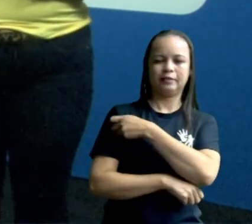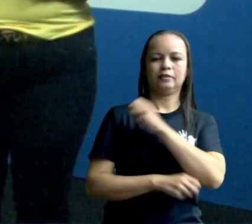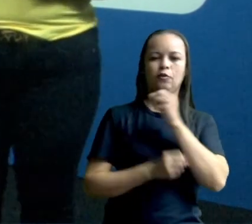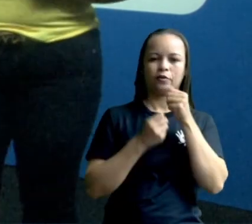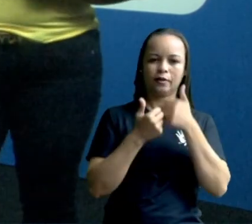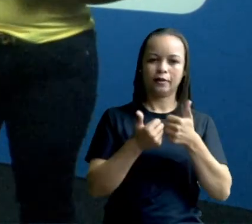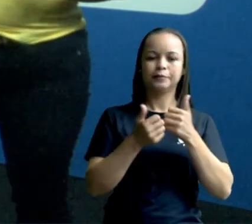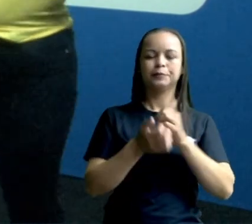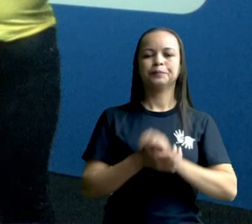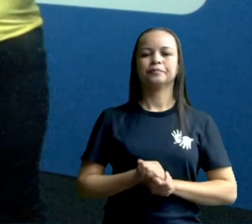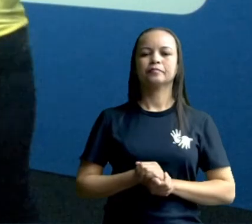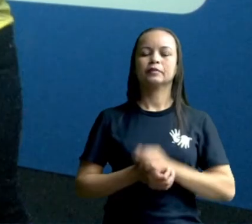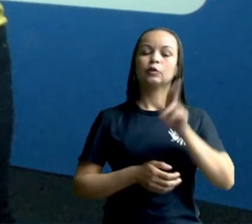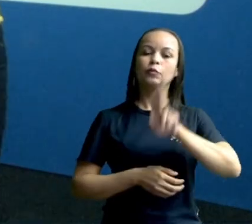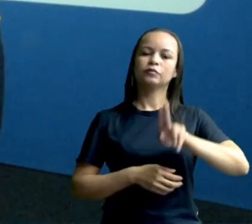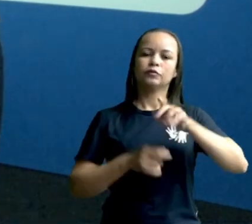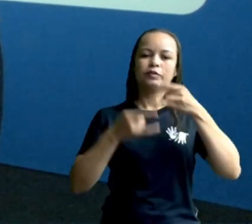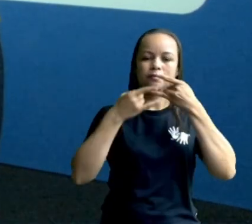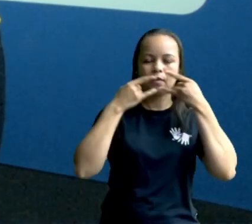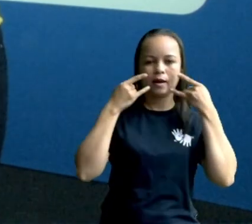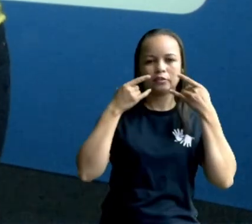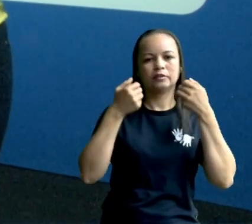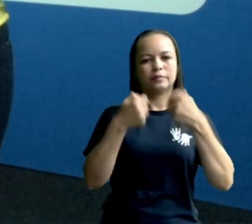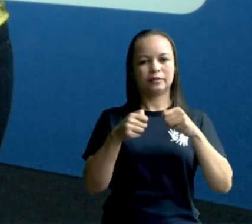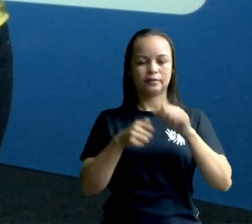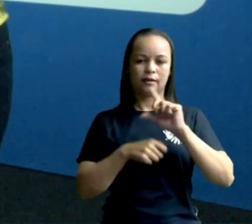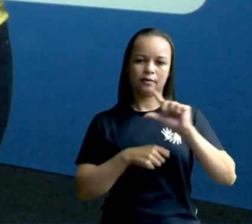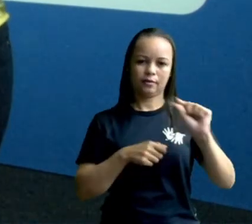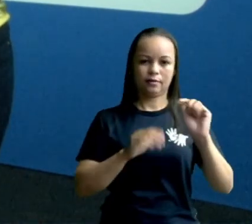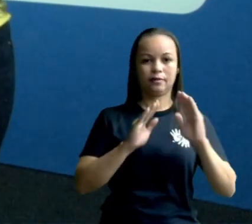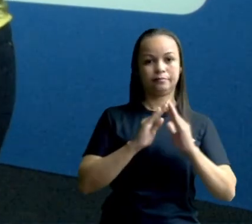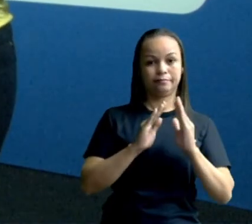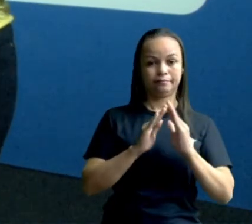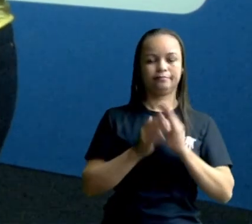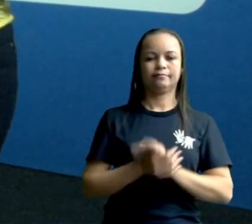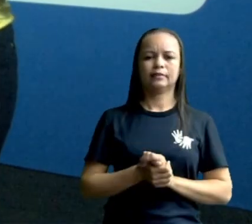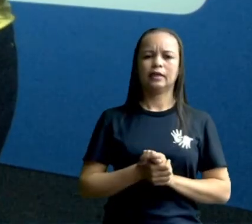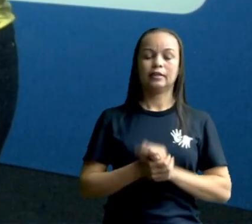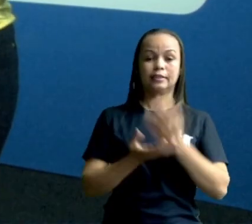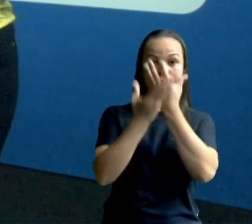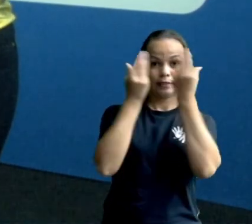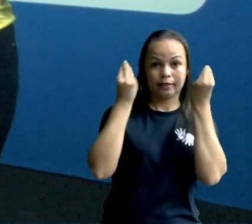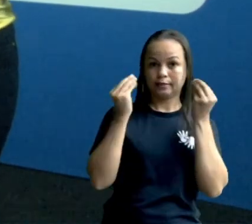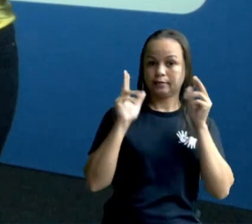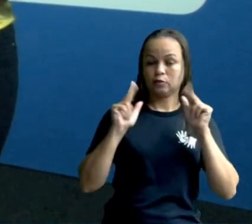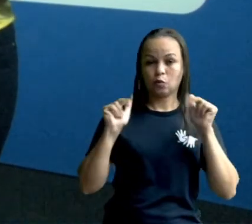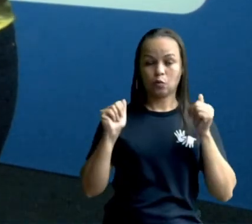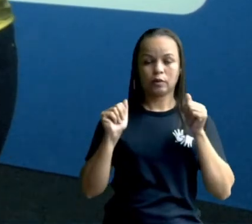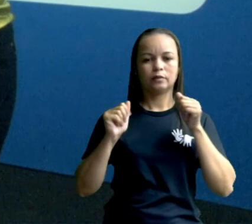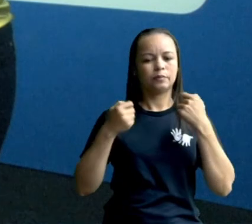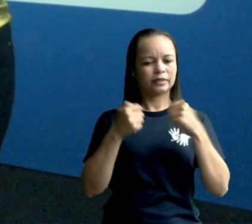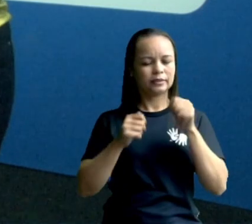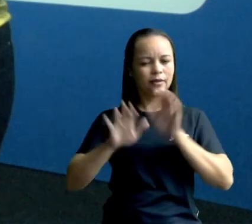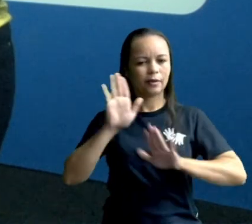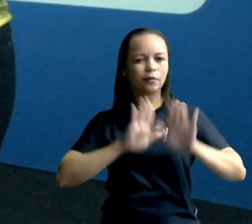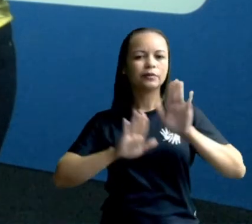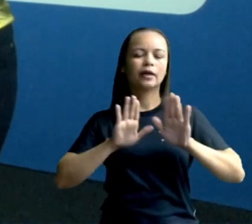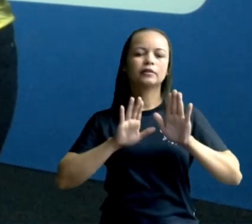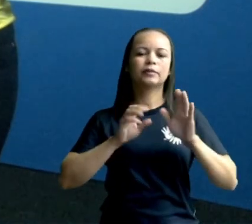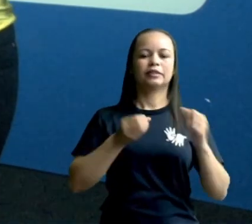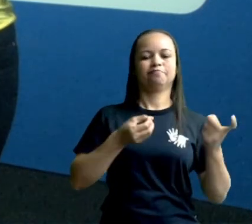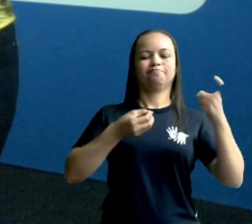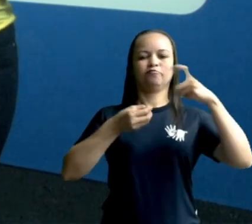tá bom? Usem máscara se for precisar sair de casa. Não esqueçam que a gente precisa estar bem cuidado para que a